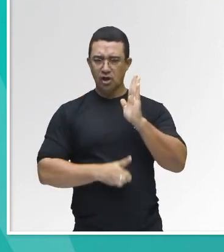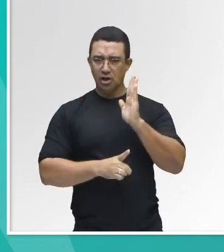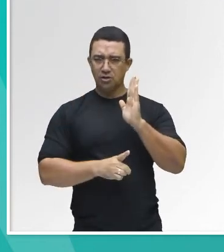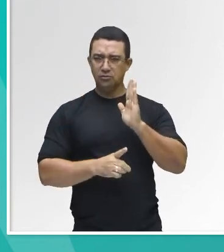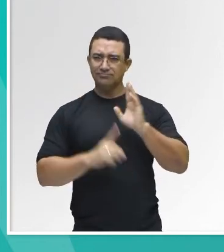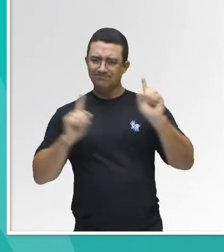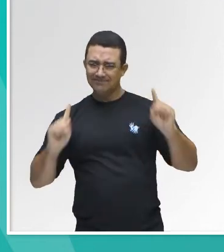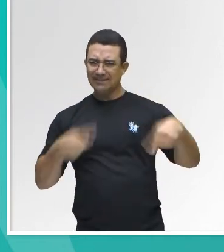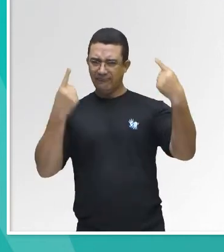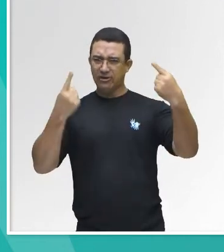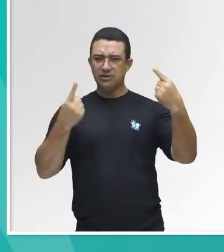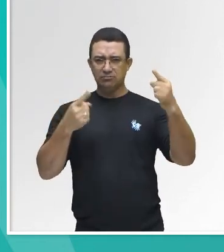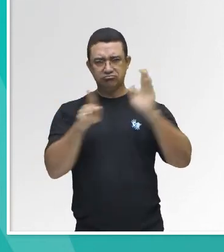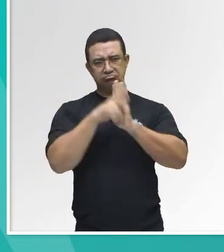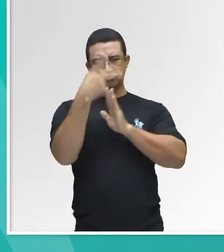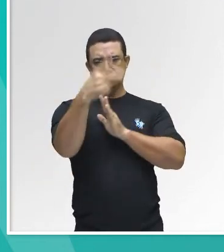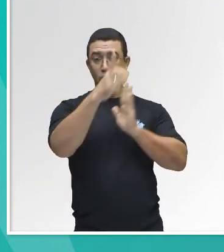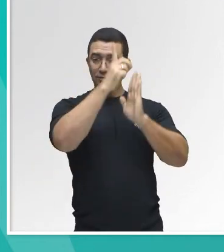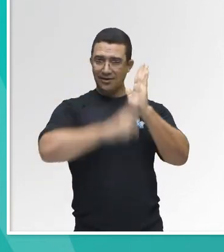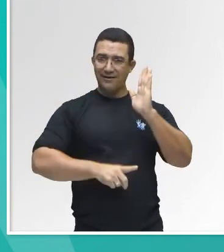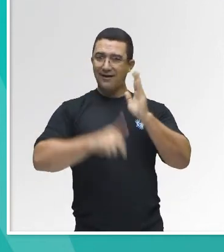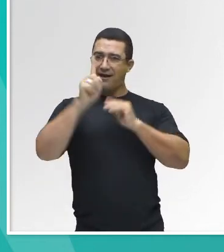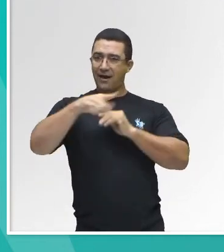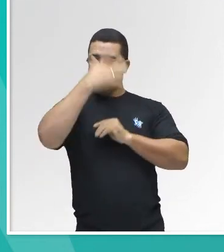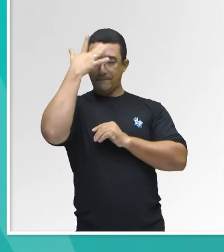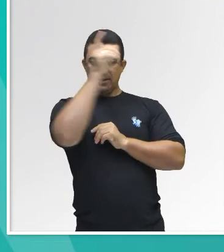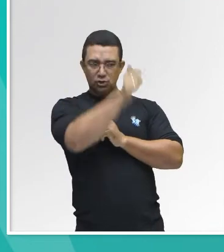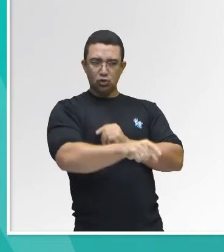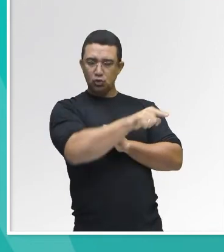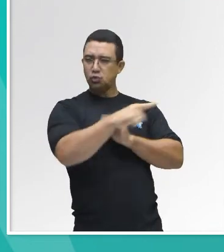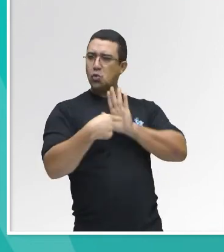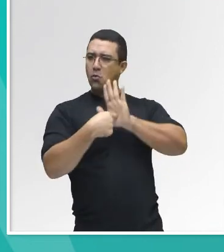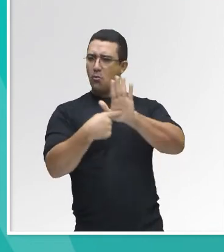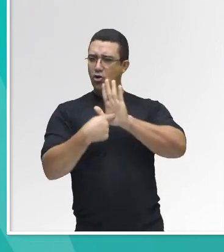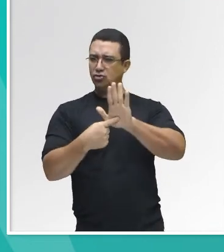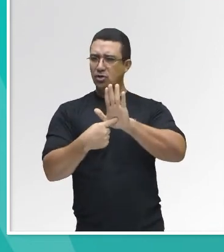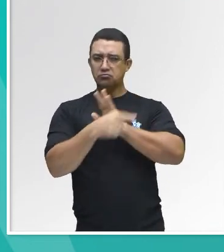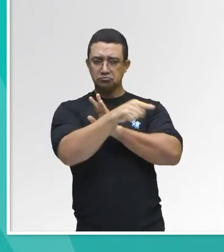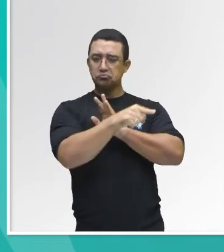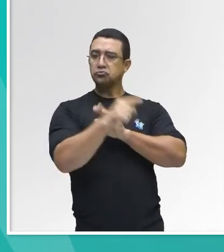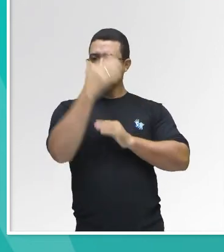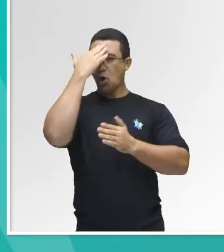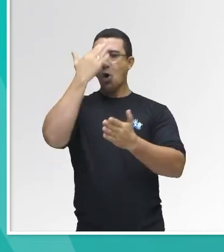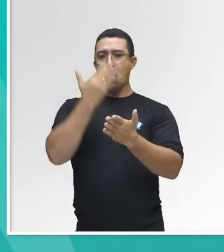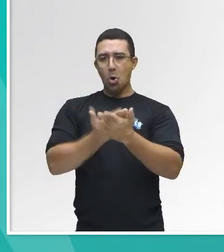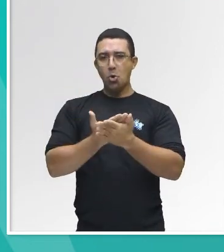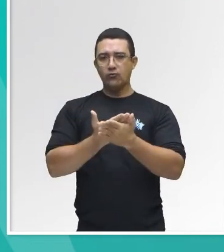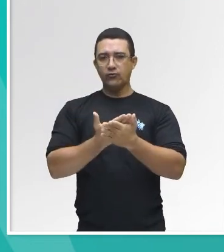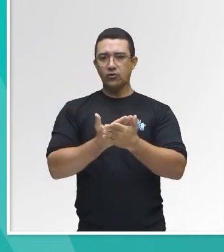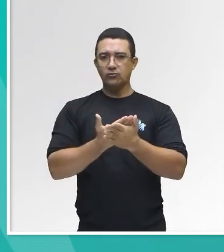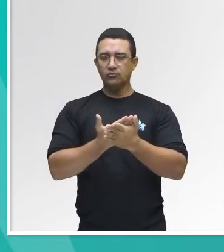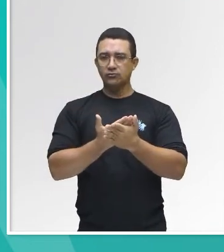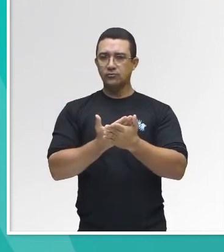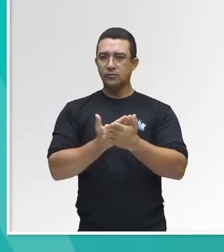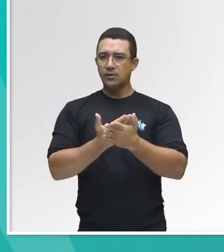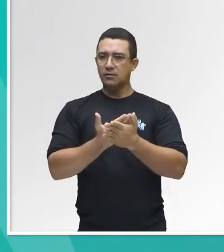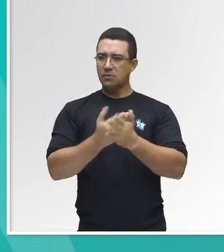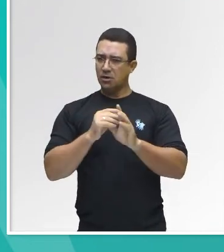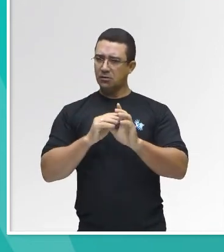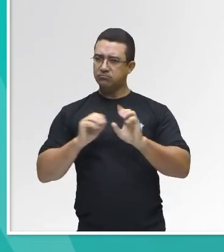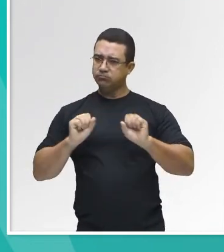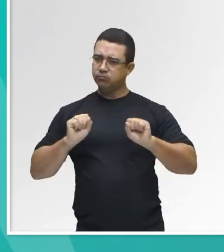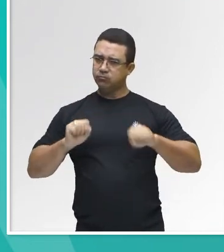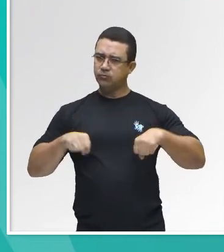direitos. Aqui é o próprio emissor, né, demonstrando que tem confiança, né, para enfrentar